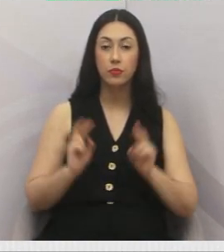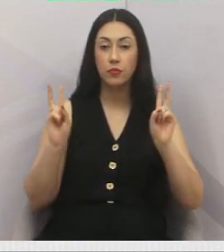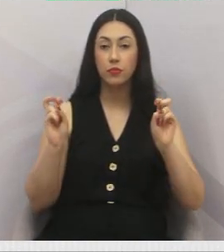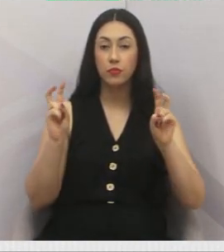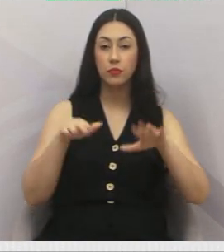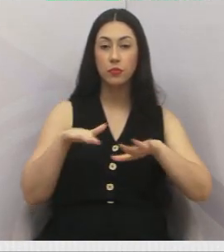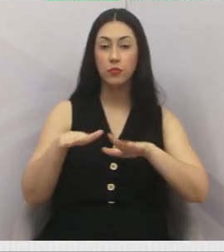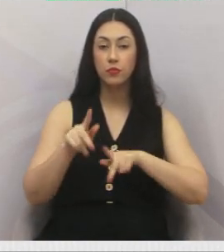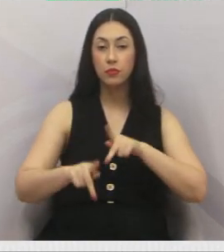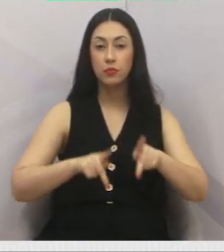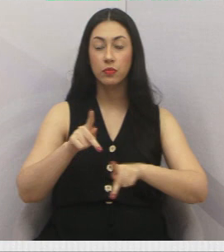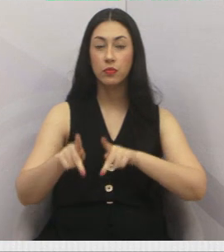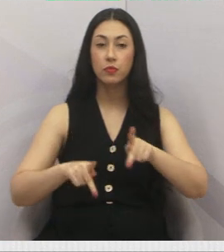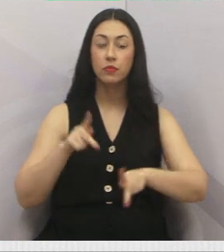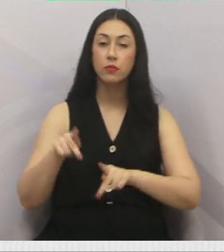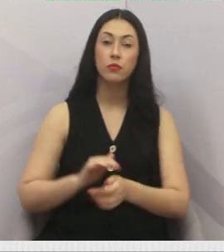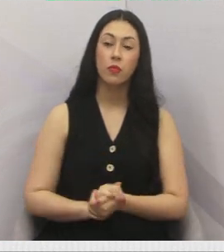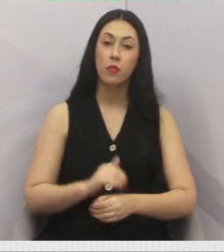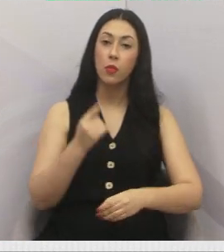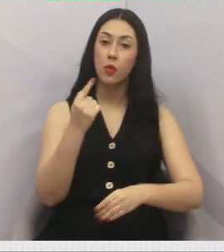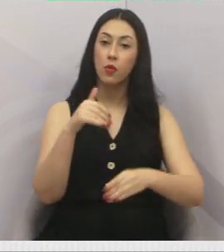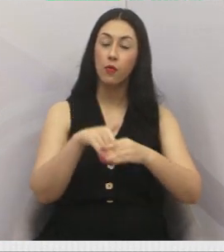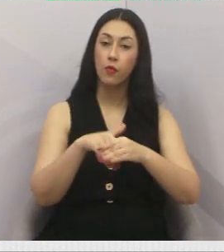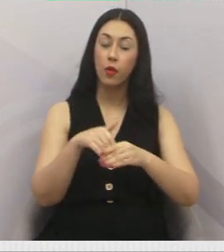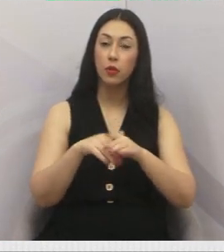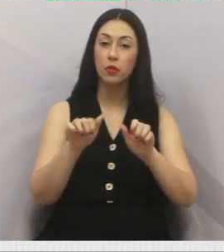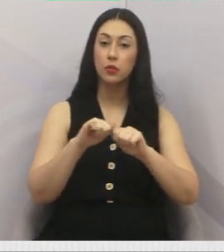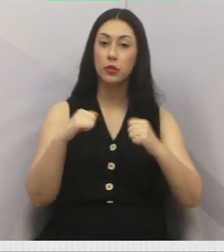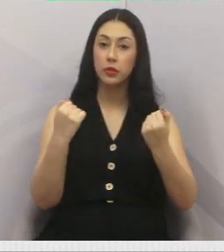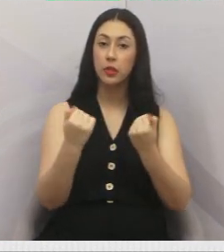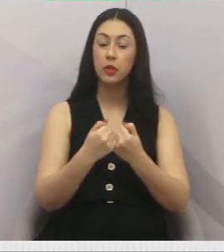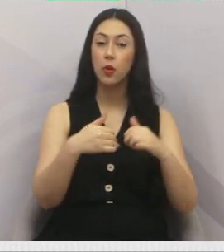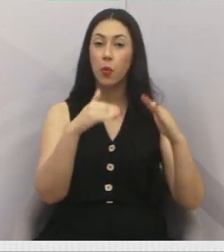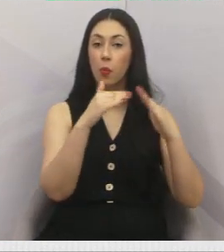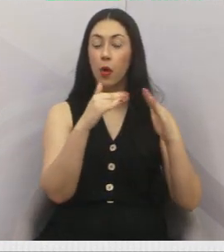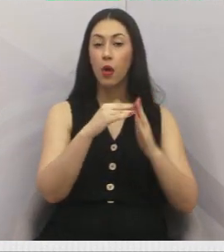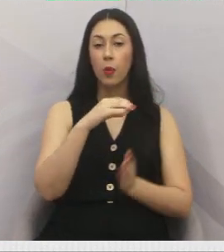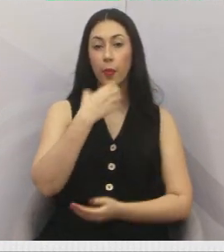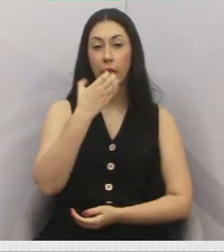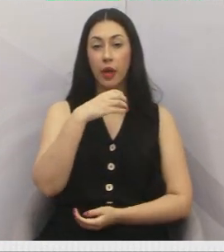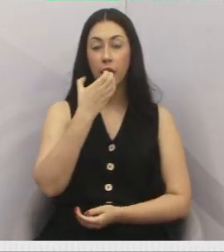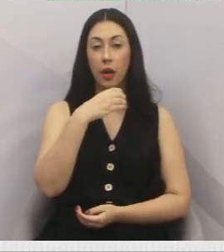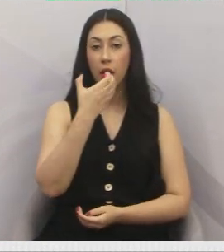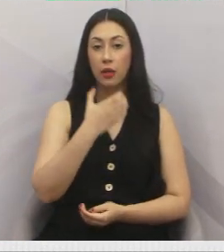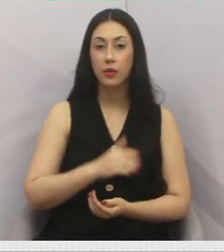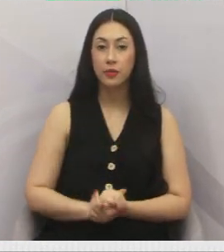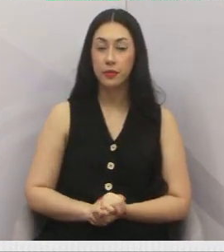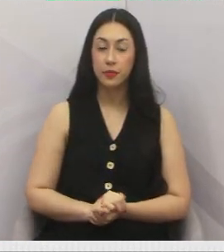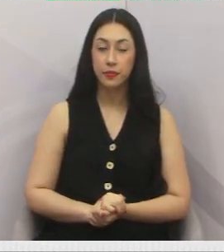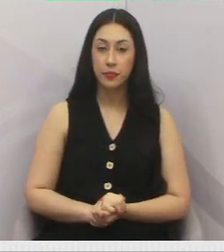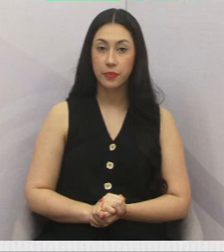Segmento Movimentos Populares, um voto para a Associação dos Moradores do Jardim Paraíso e Jardim Yolanda.